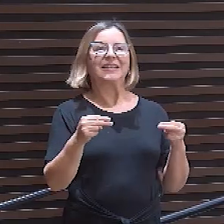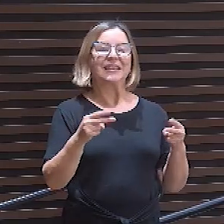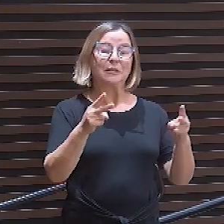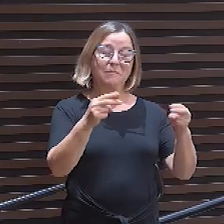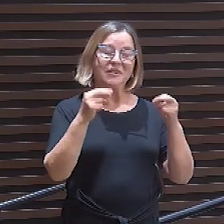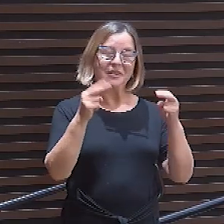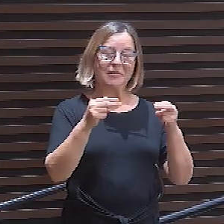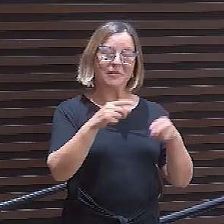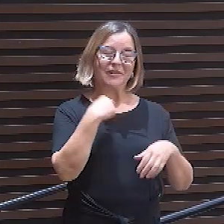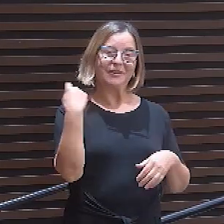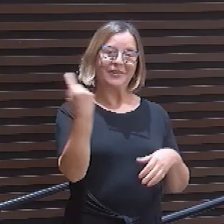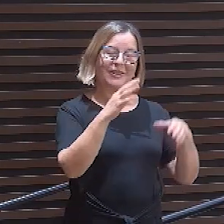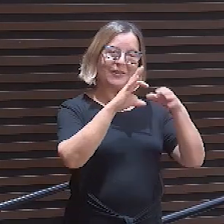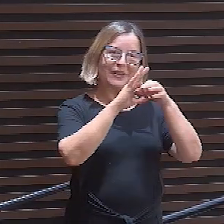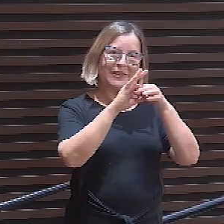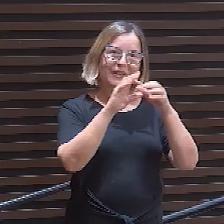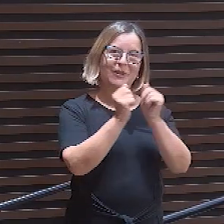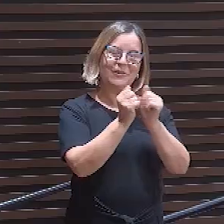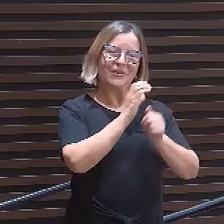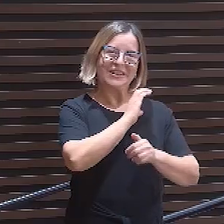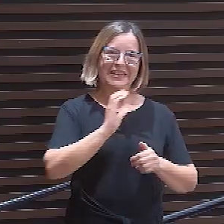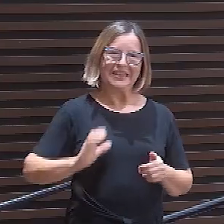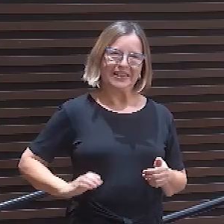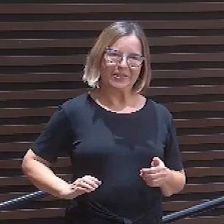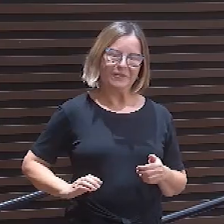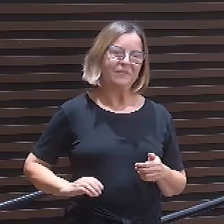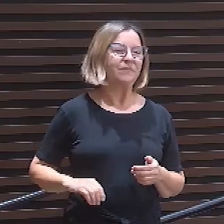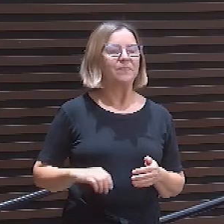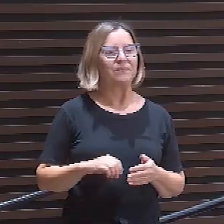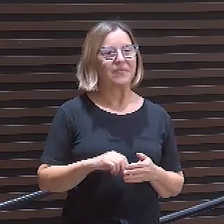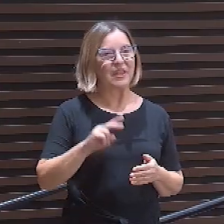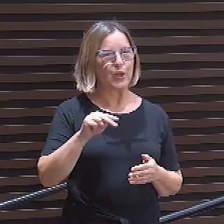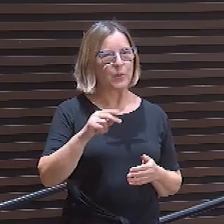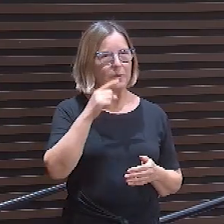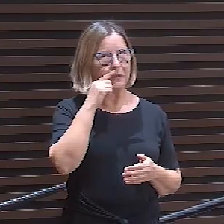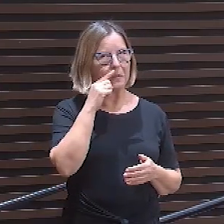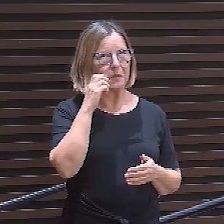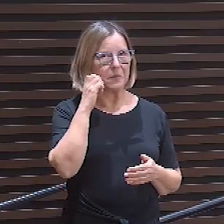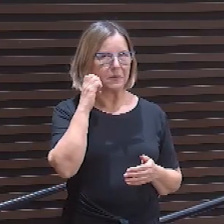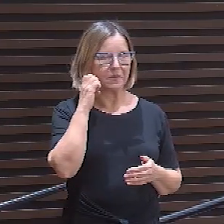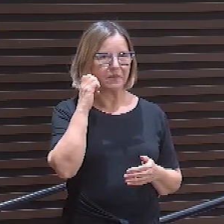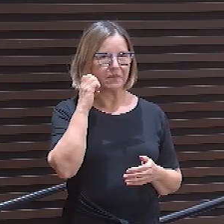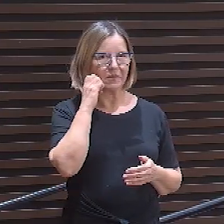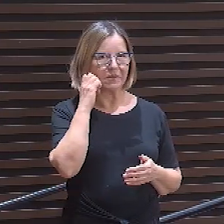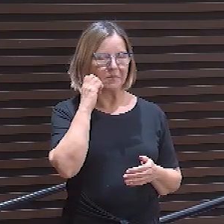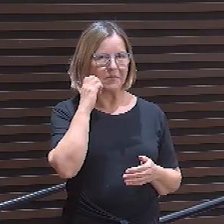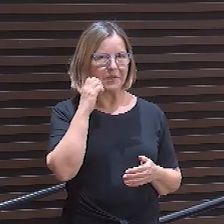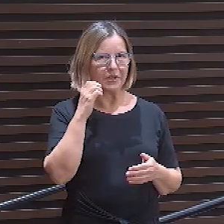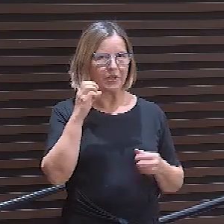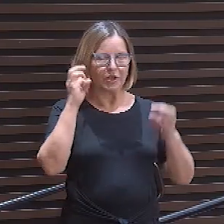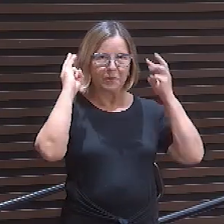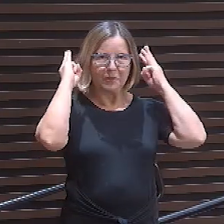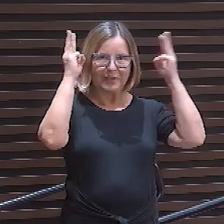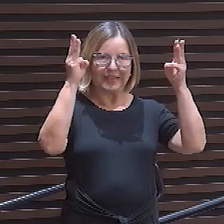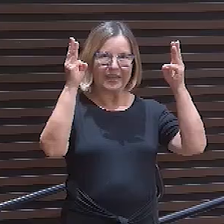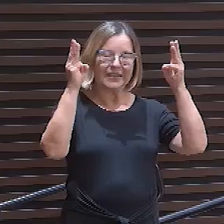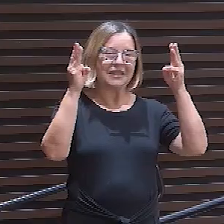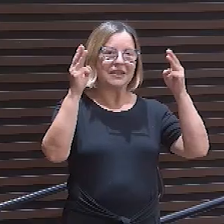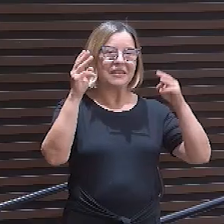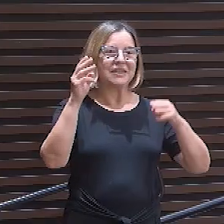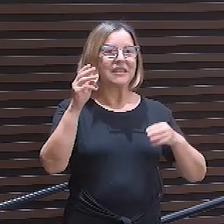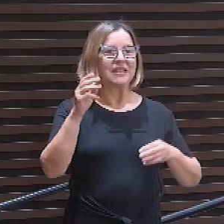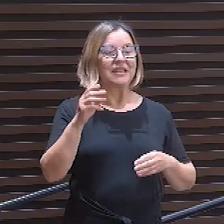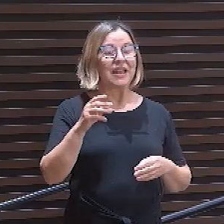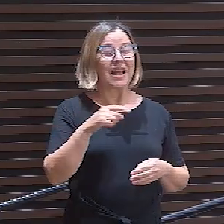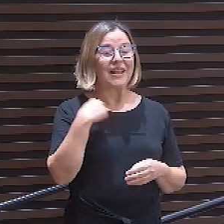os seus pais confiaram em Deus para proteger seu filho, nós, em Cristo,